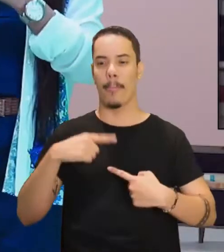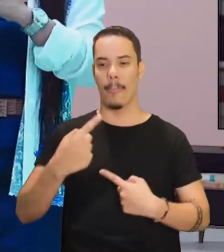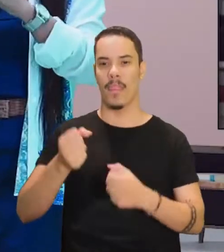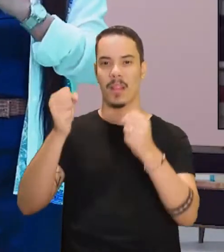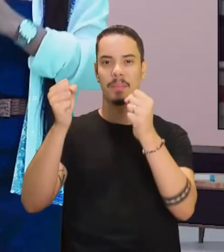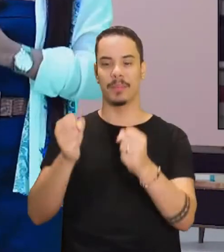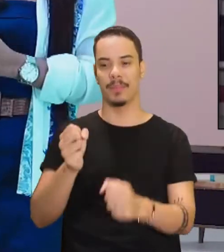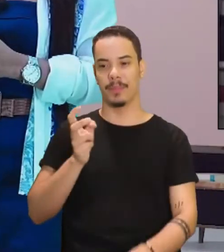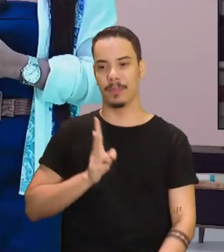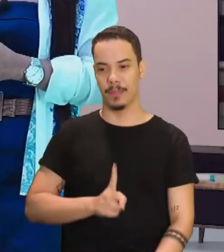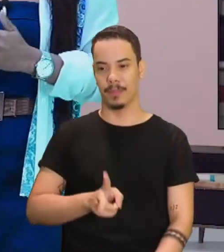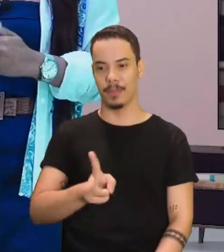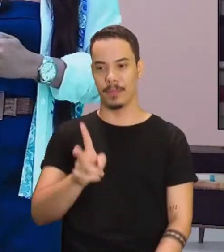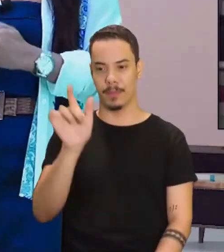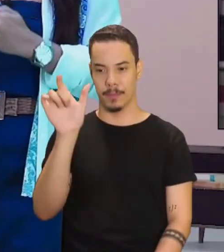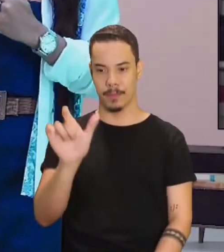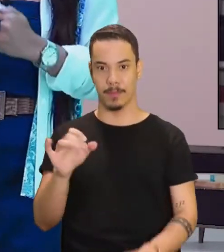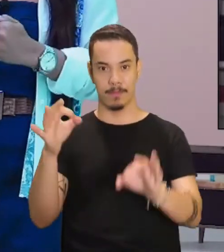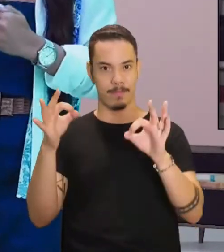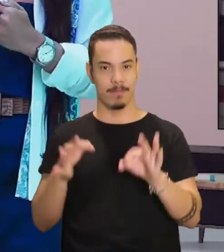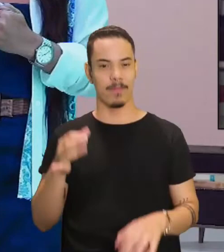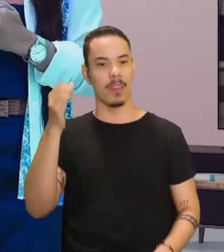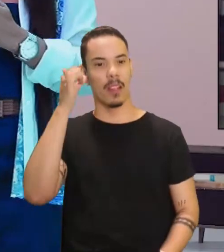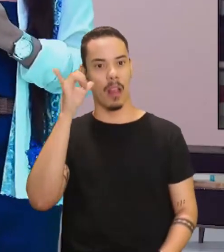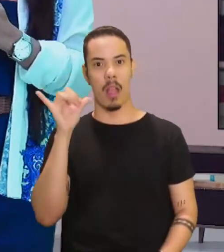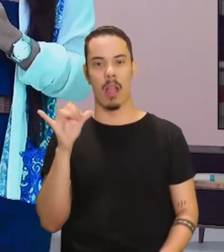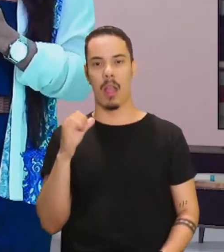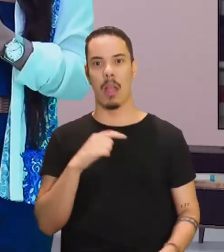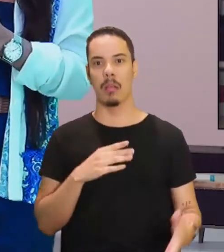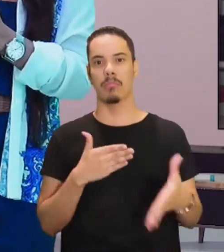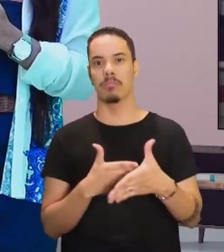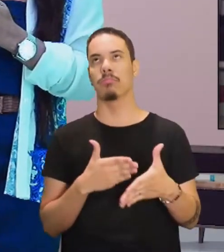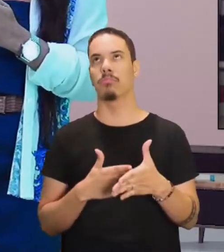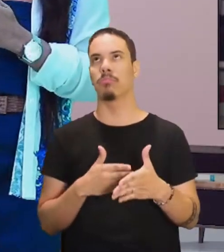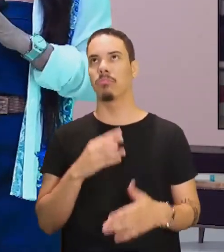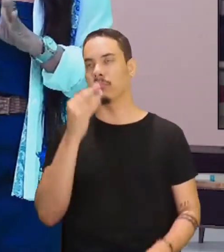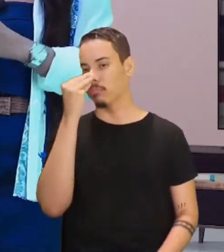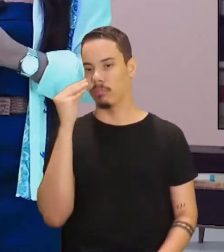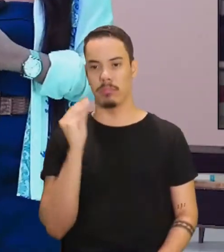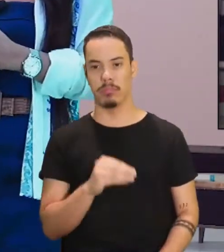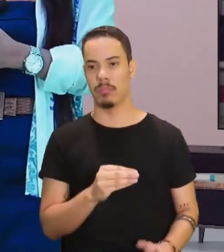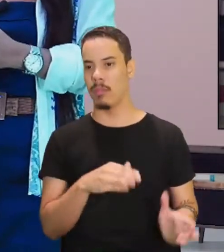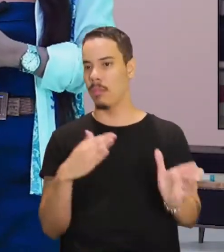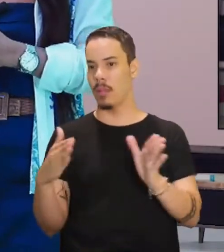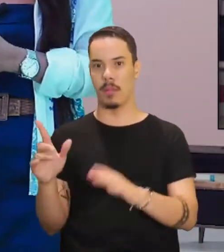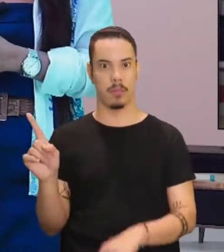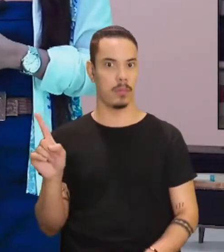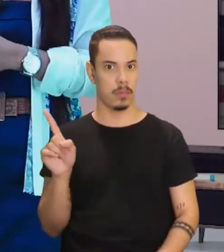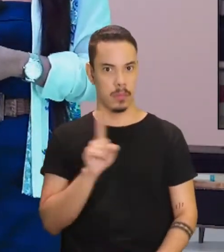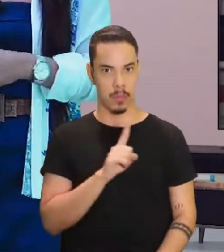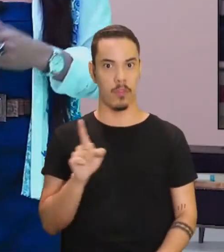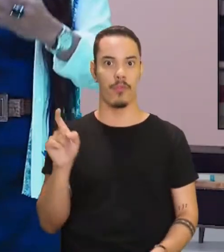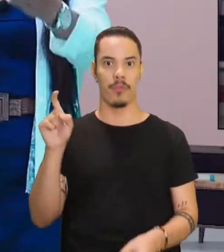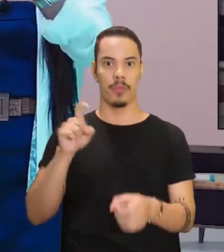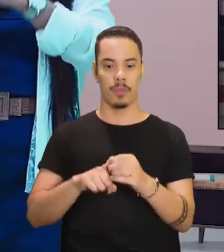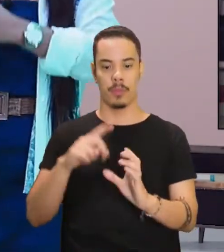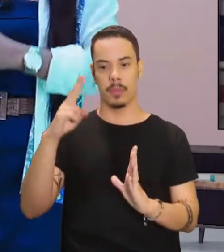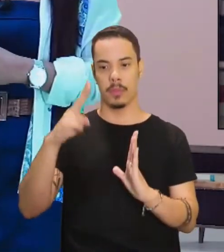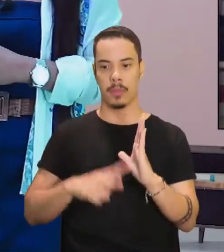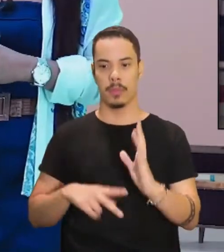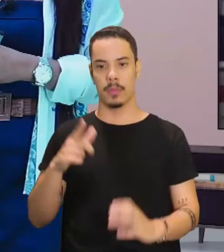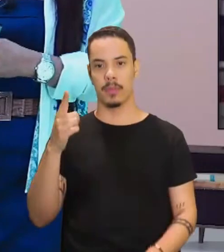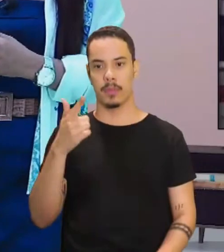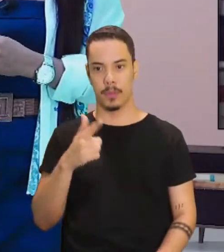continua fazendo aí a pronúncia correta. Nada de ter dificuldade e atropelar e ir embora, que não funciona, tá certo? Muito bem, então vamos